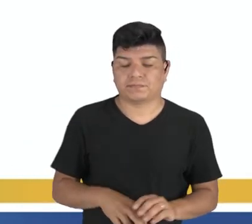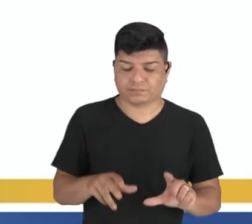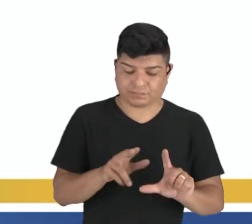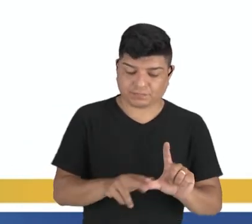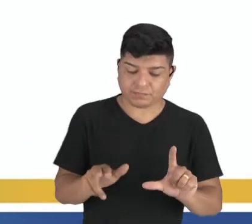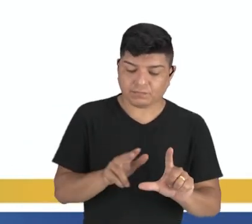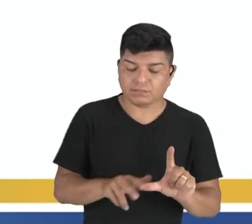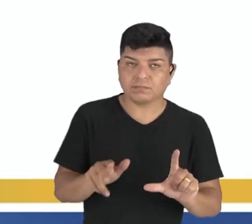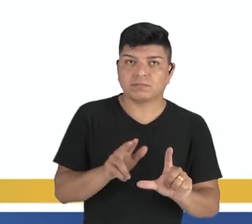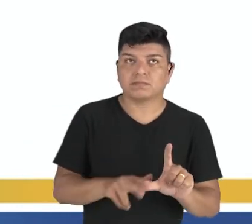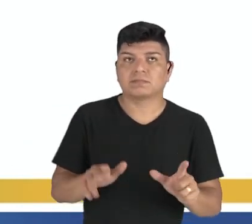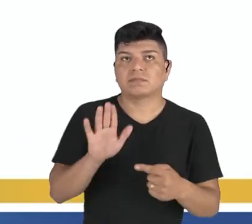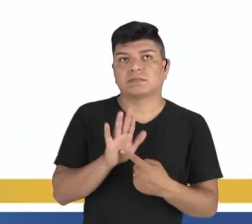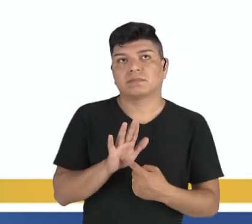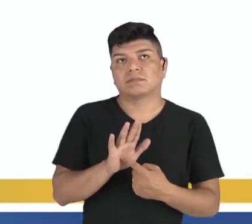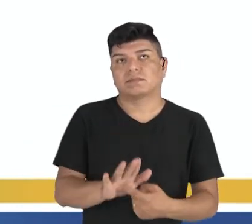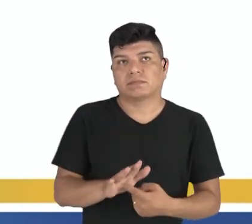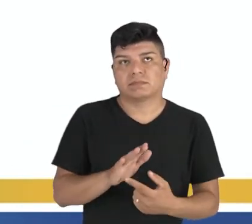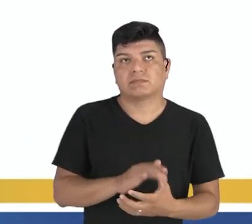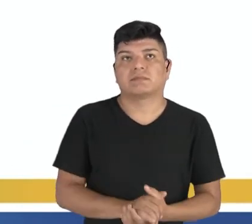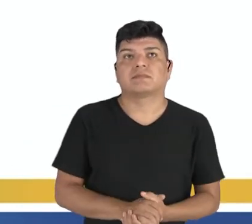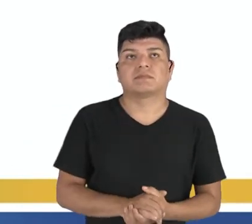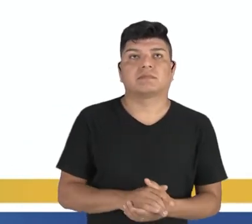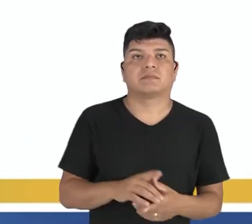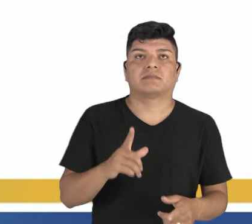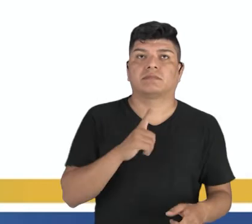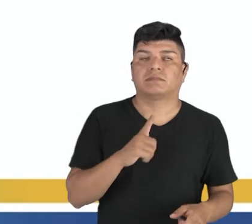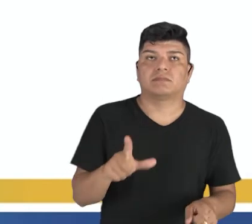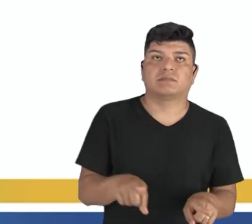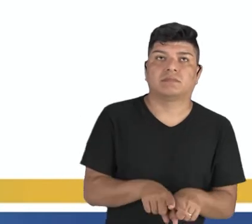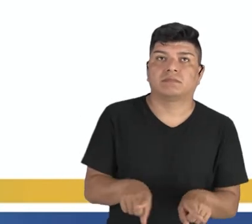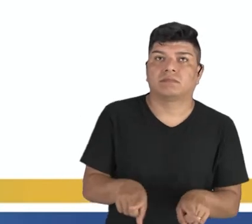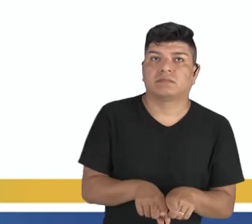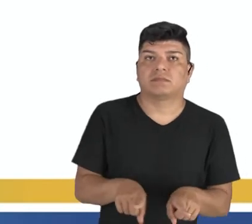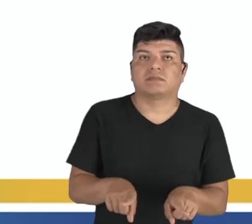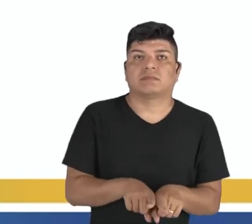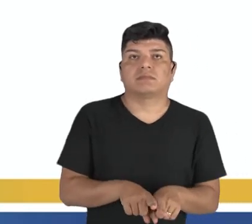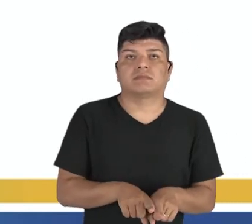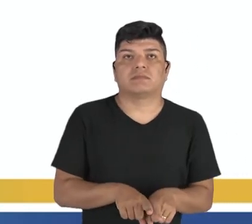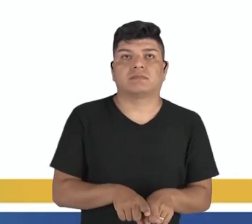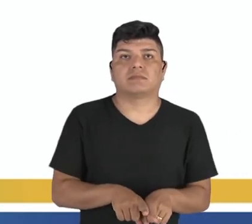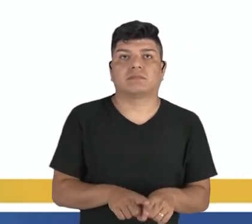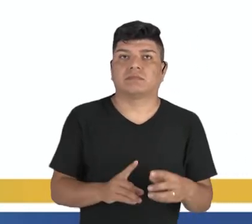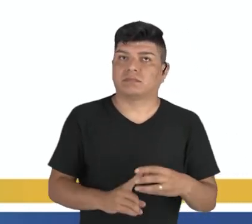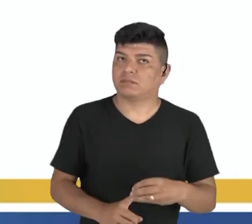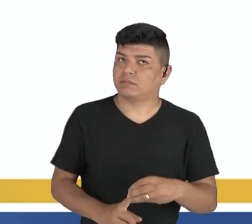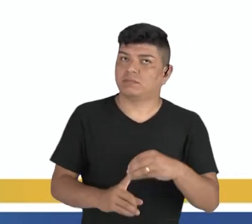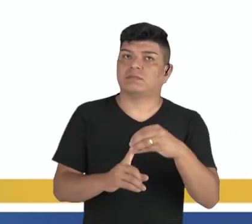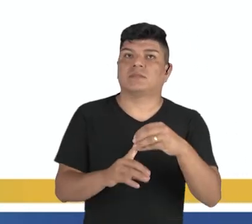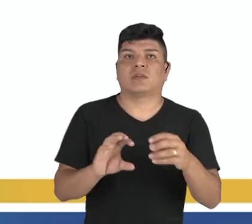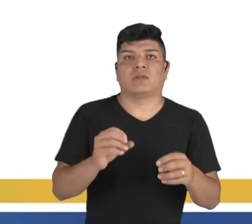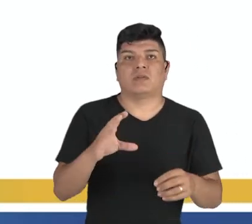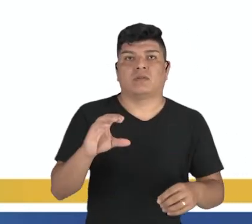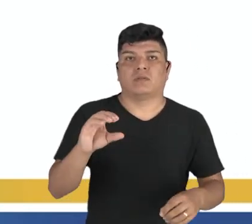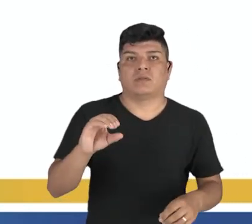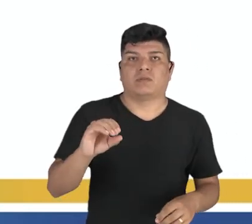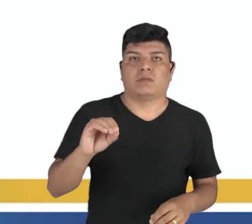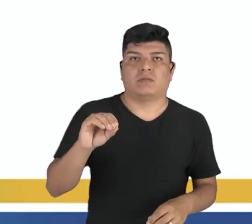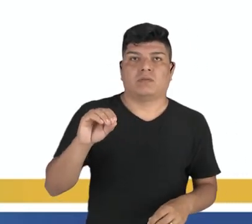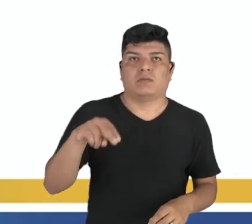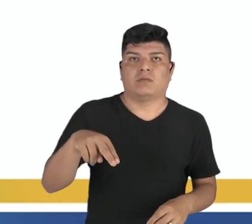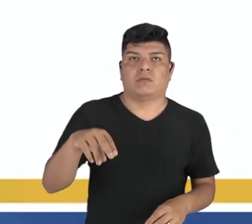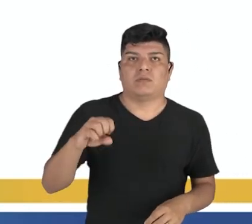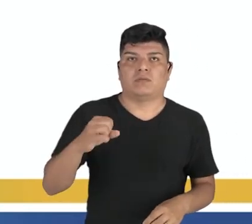que aparecem nas expressões algébricas. E ainda nós temos o termo independente, ou que nós chamamos